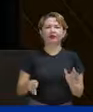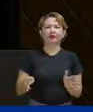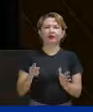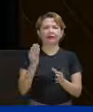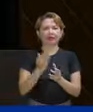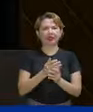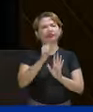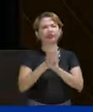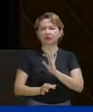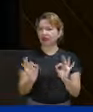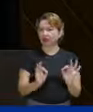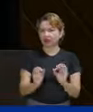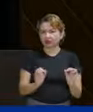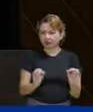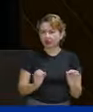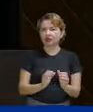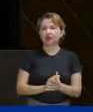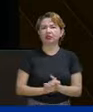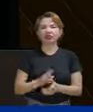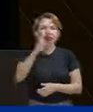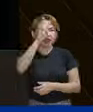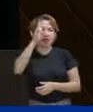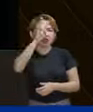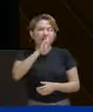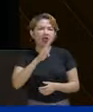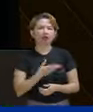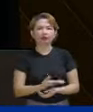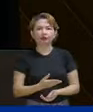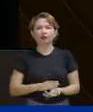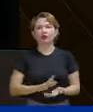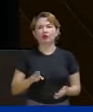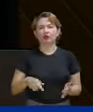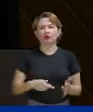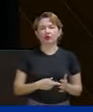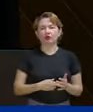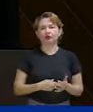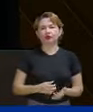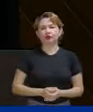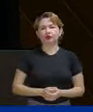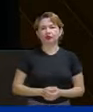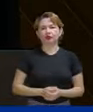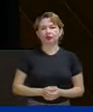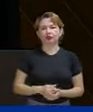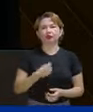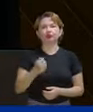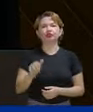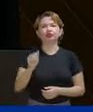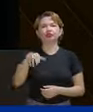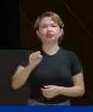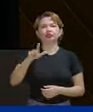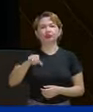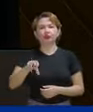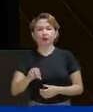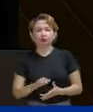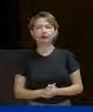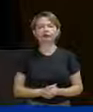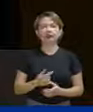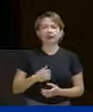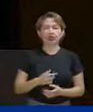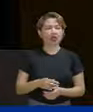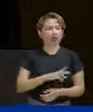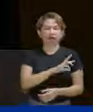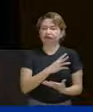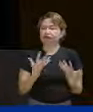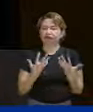um julgado nosso, que o doutor Anselmo foi relator, motivo pelo qual rejeito os embargos de declaração opostos por Maraína, Kellen e